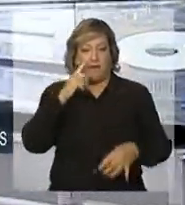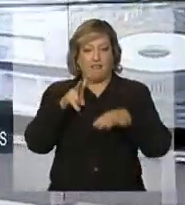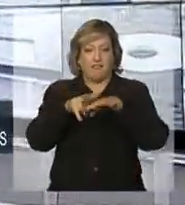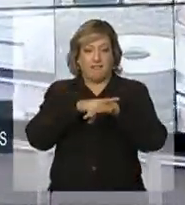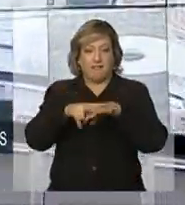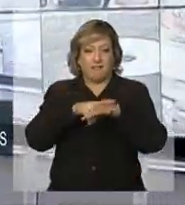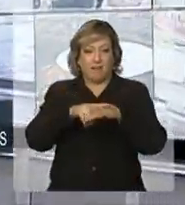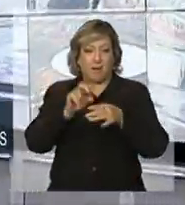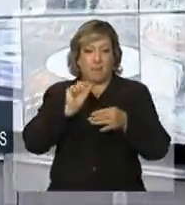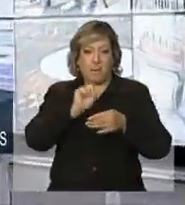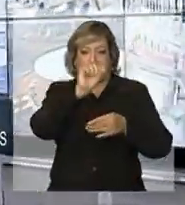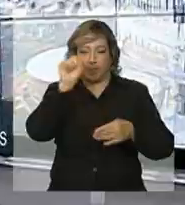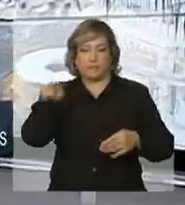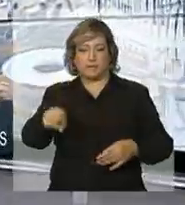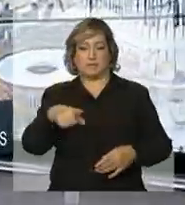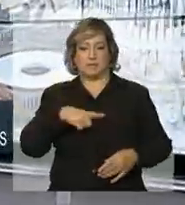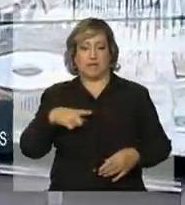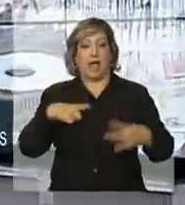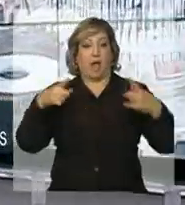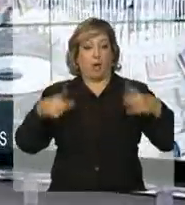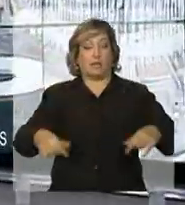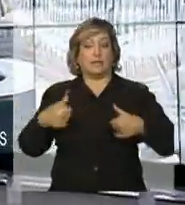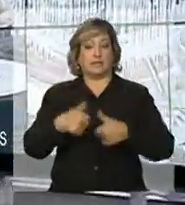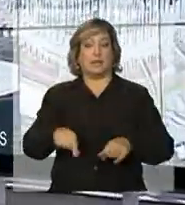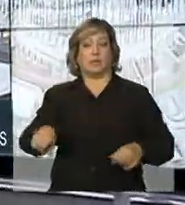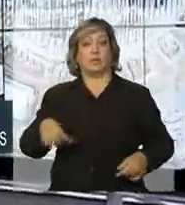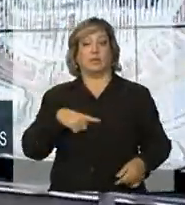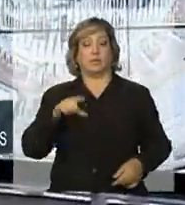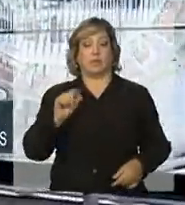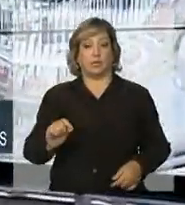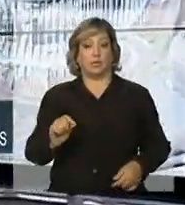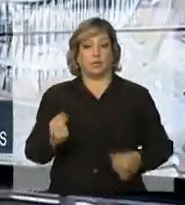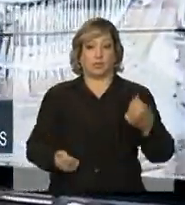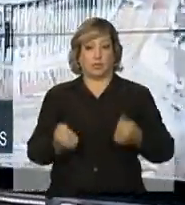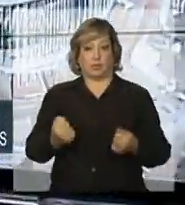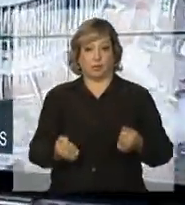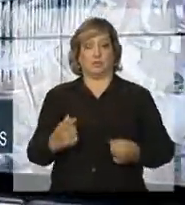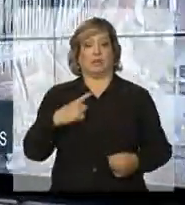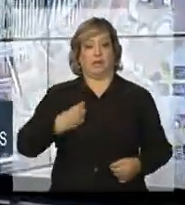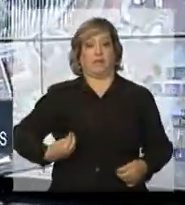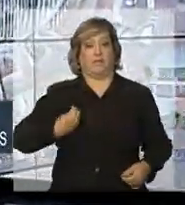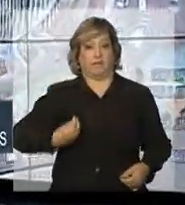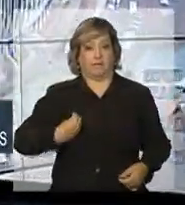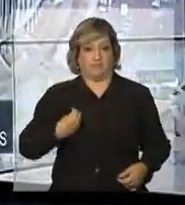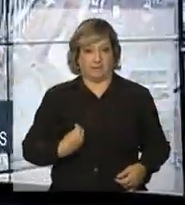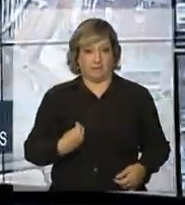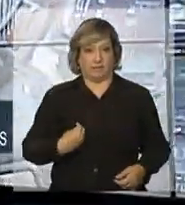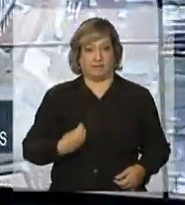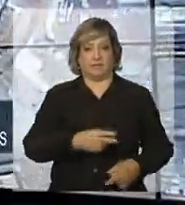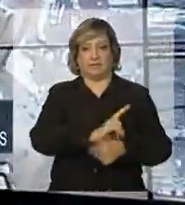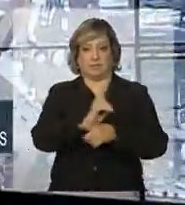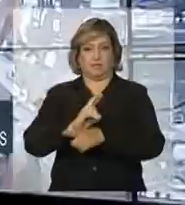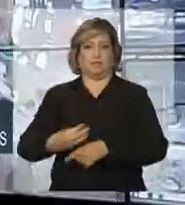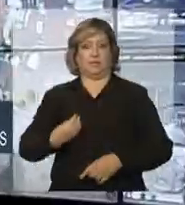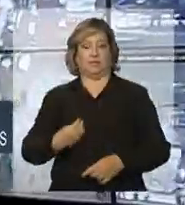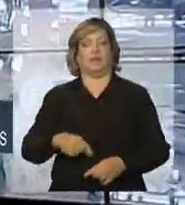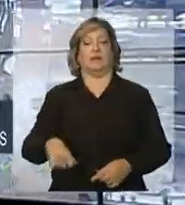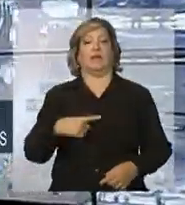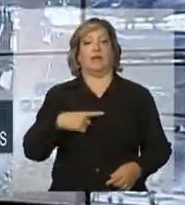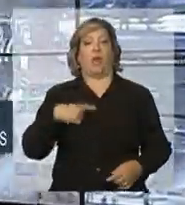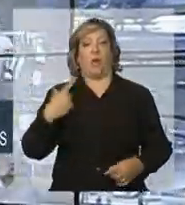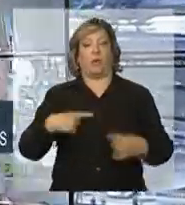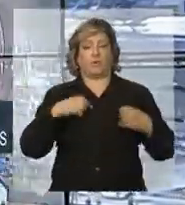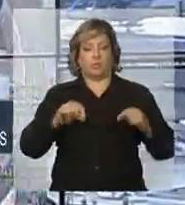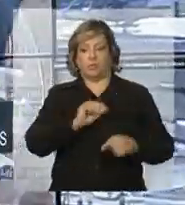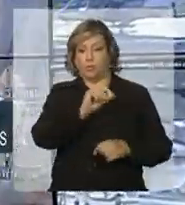são onde as viaturas estão ligadas e ativas, e os cinzas são as viaturas que estão desligadas. O vermelho, o corpo de bombeiros.